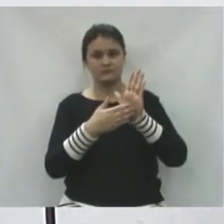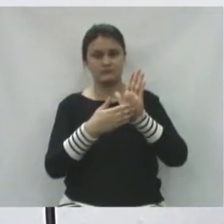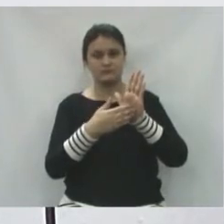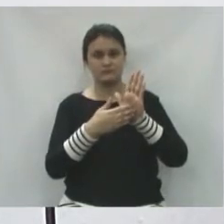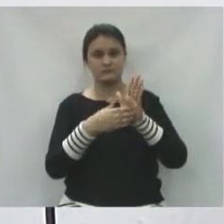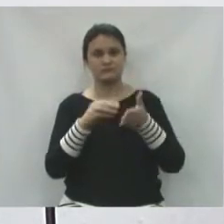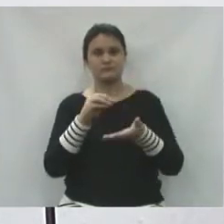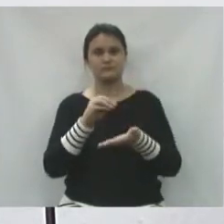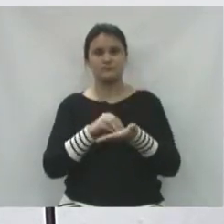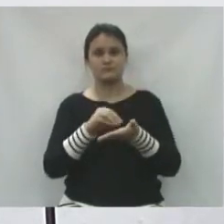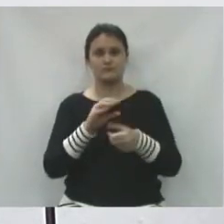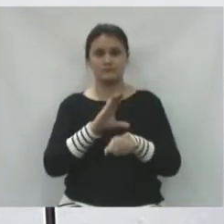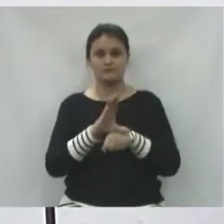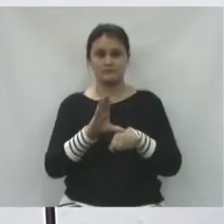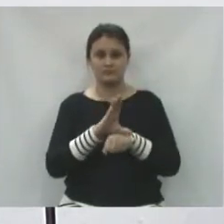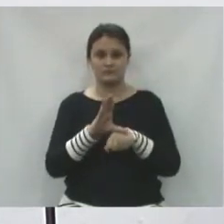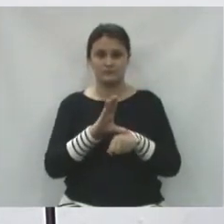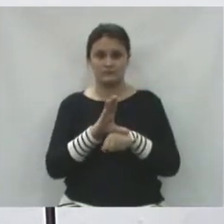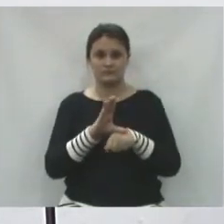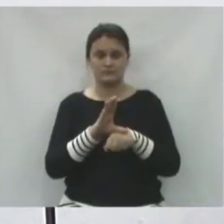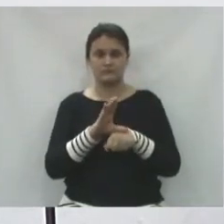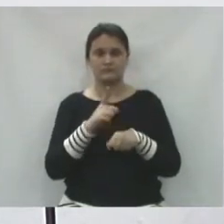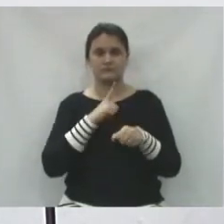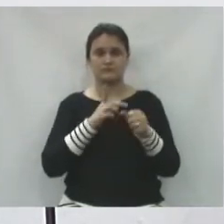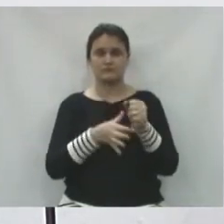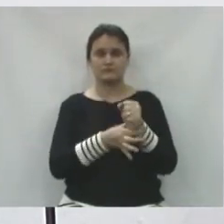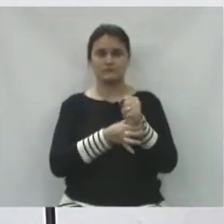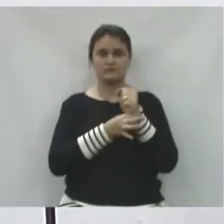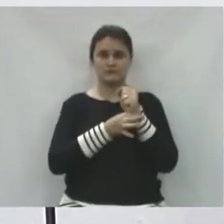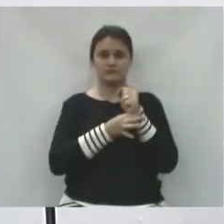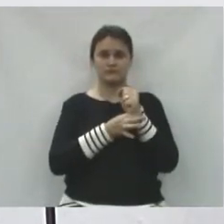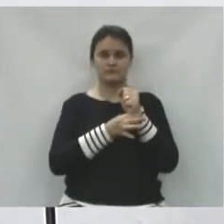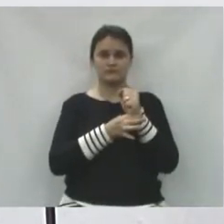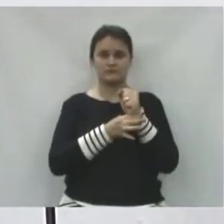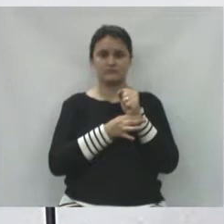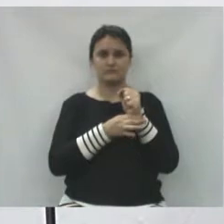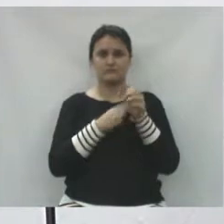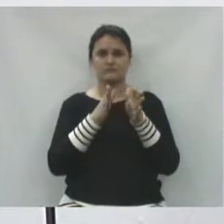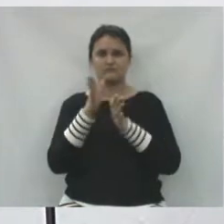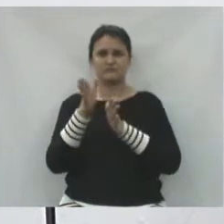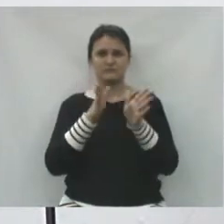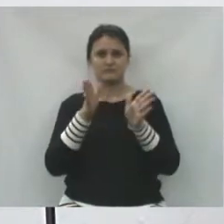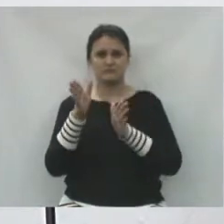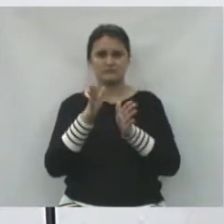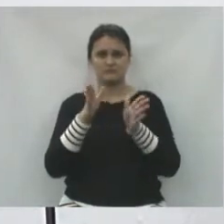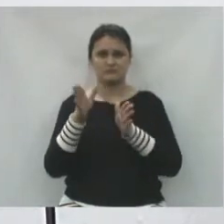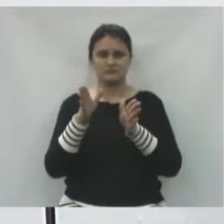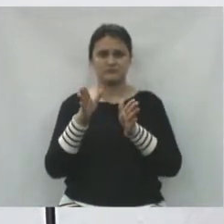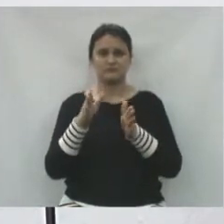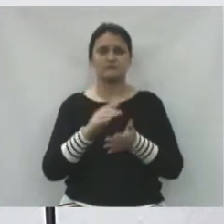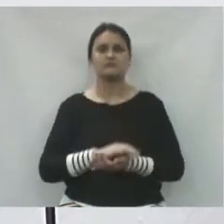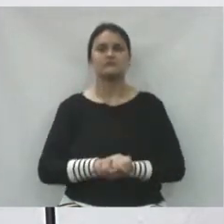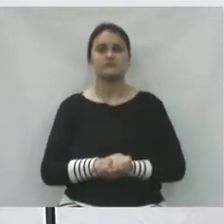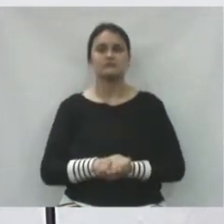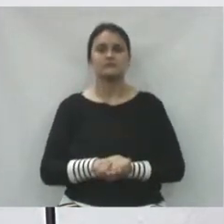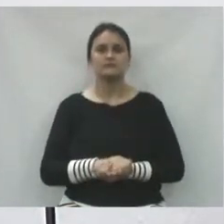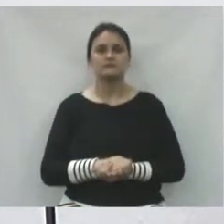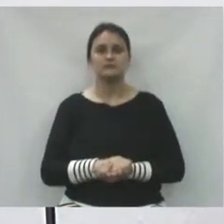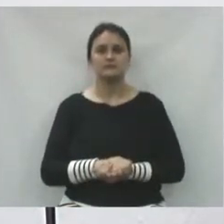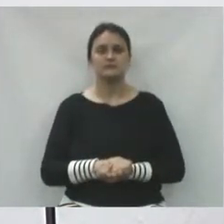sua inconstitucionalidade por meio de controle incidental, difuso, de